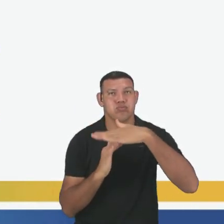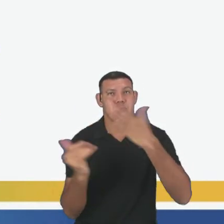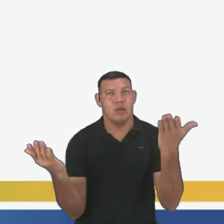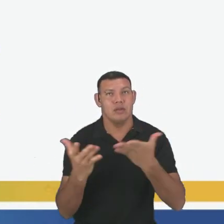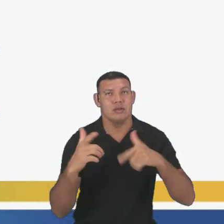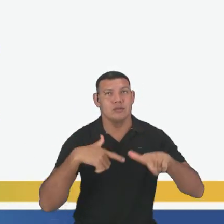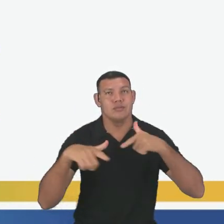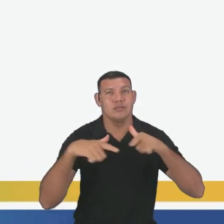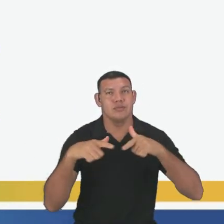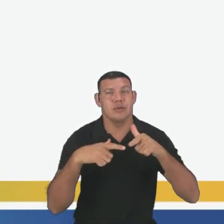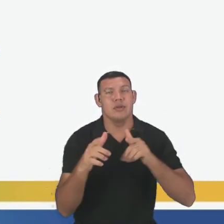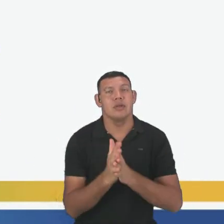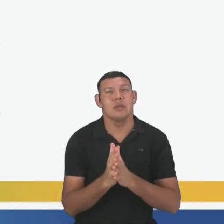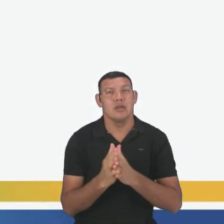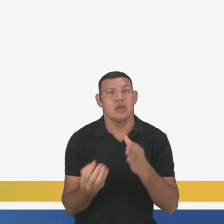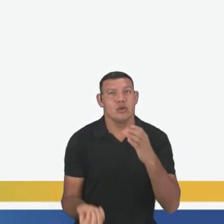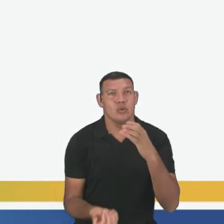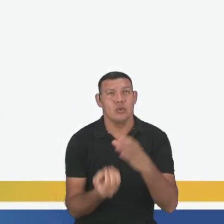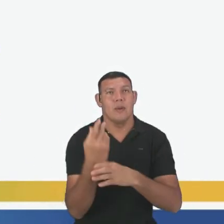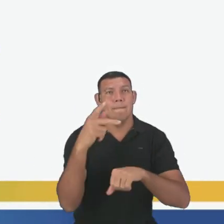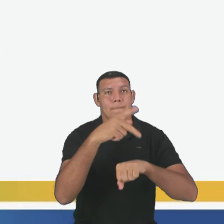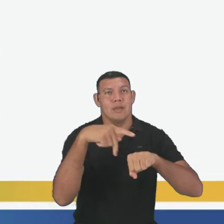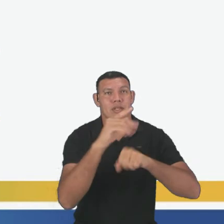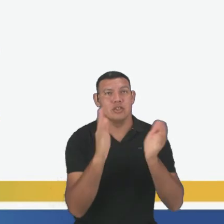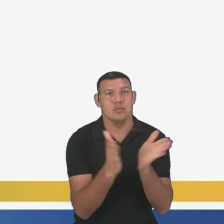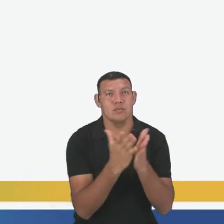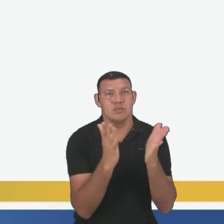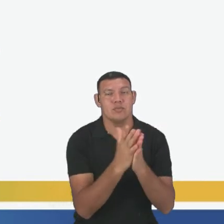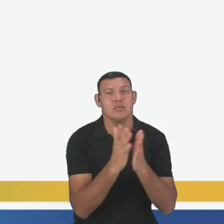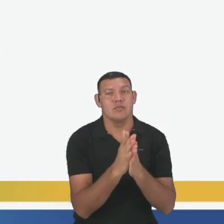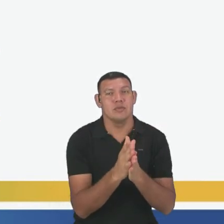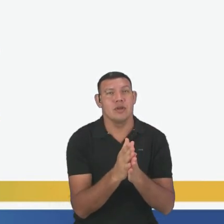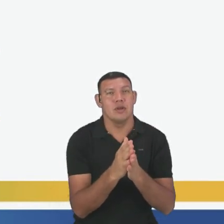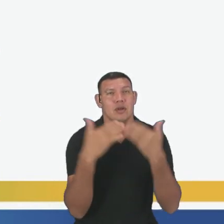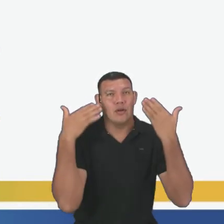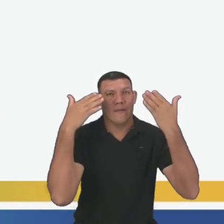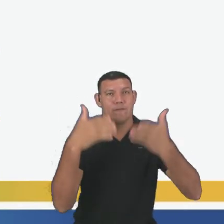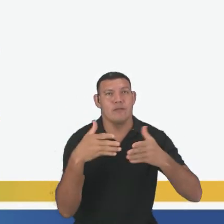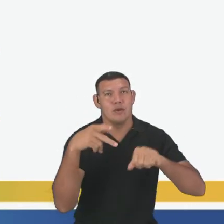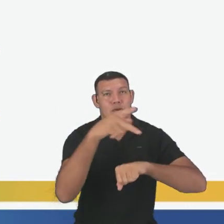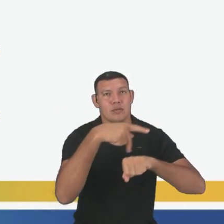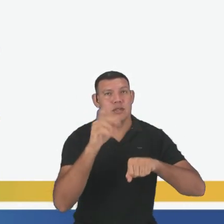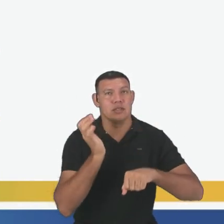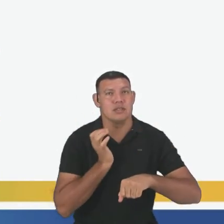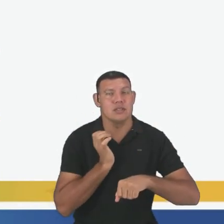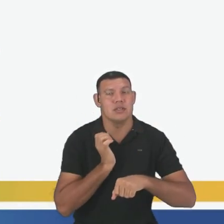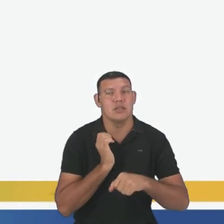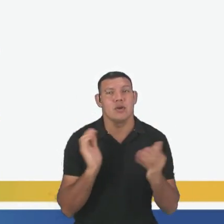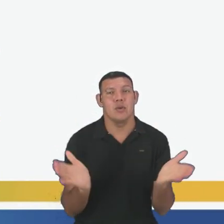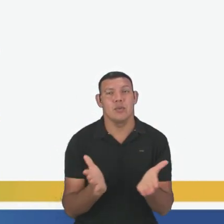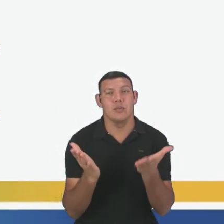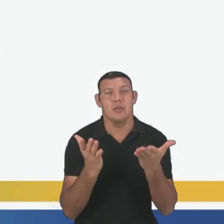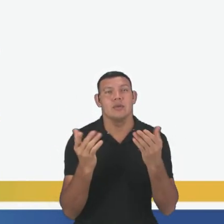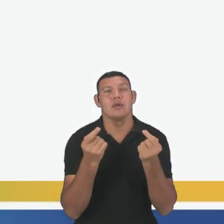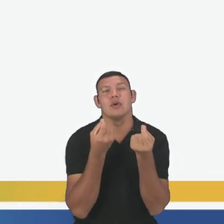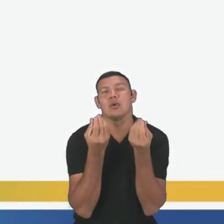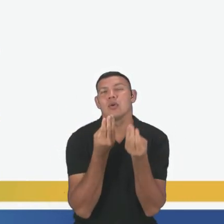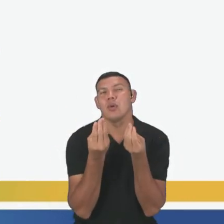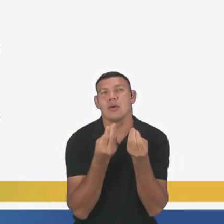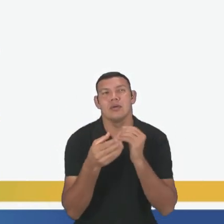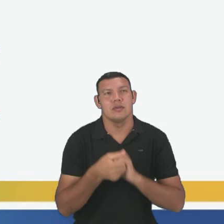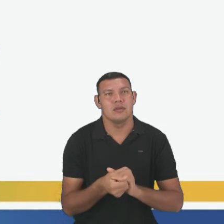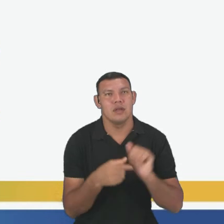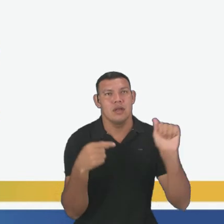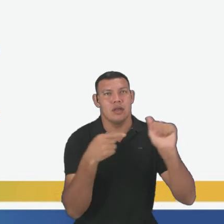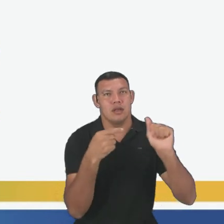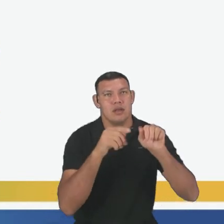dos países pobres em direção aos países ricos têm como causas, letra A, a desigual densidade